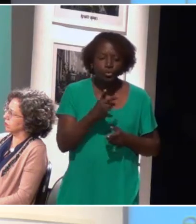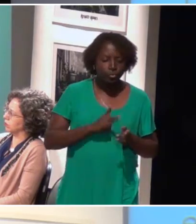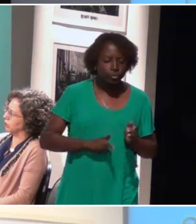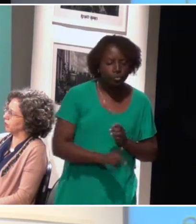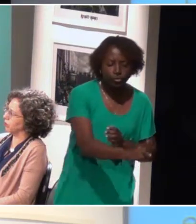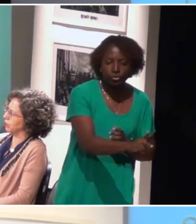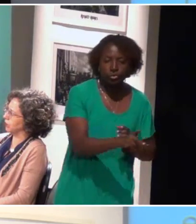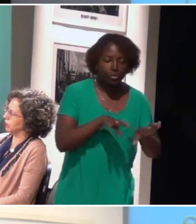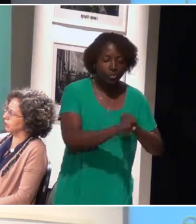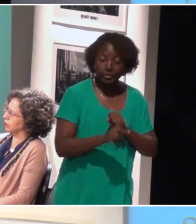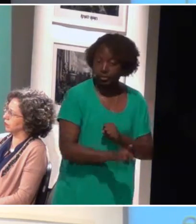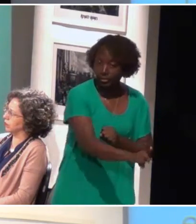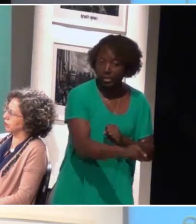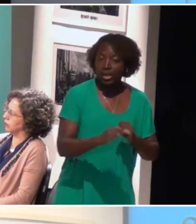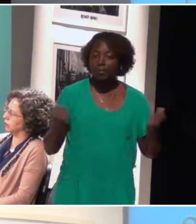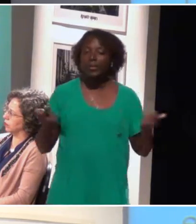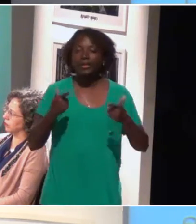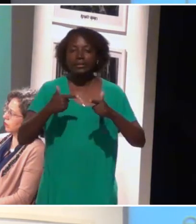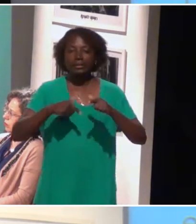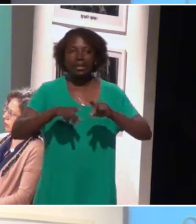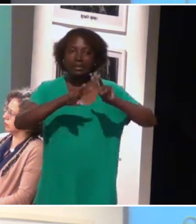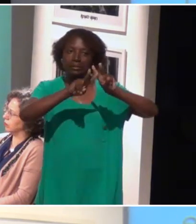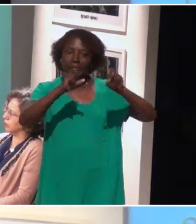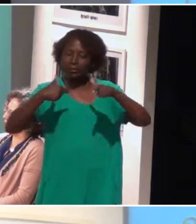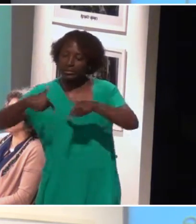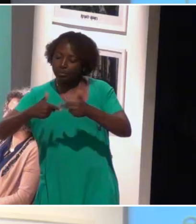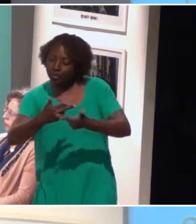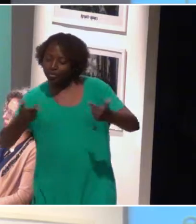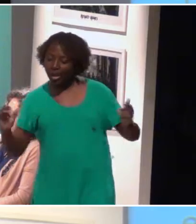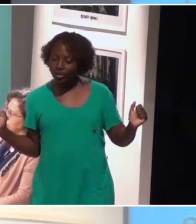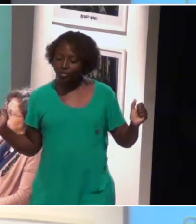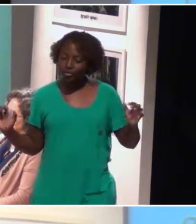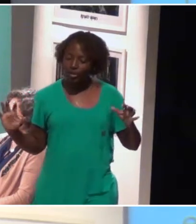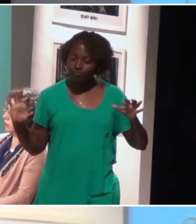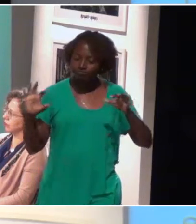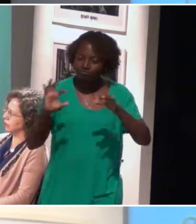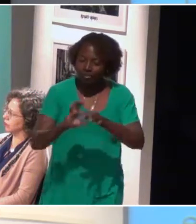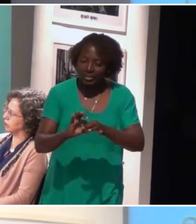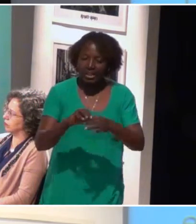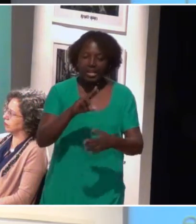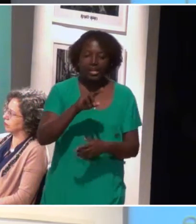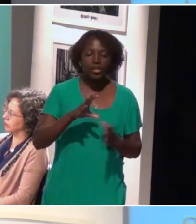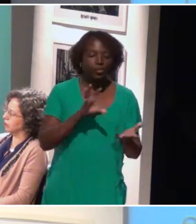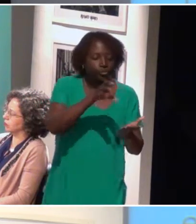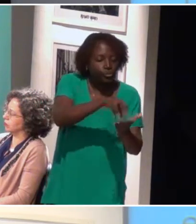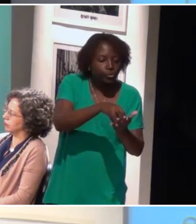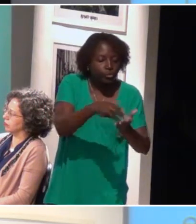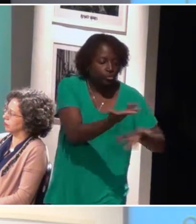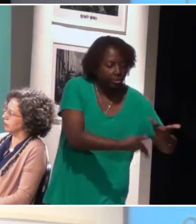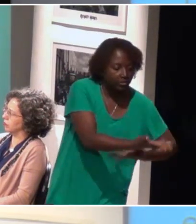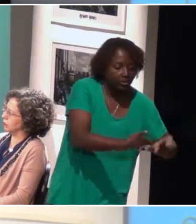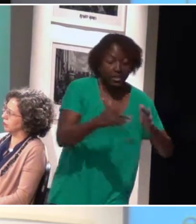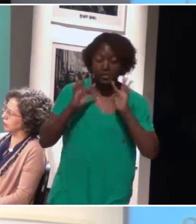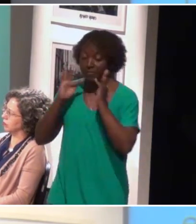trabalho junto com a família, o trabalho do núcleo de convivência que era mercado de trabalho e com as